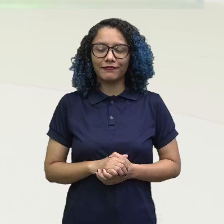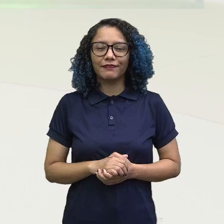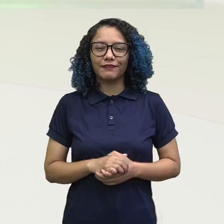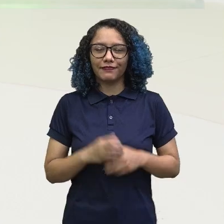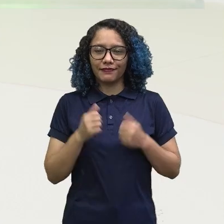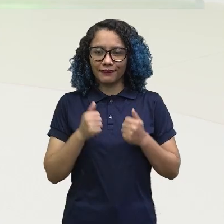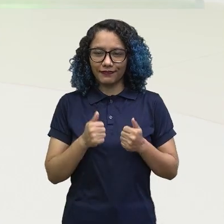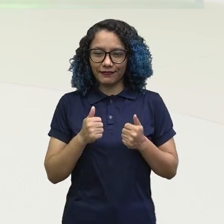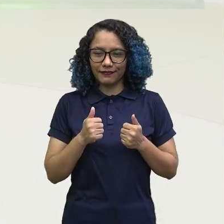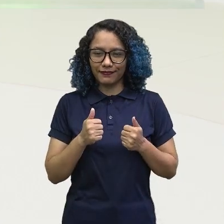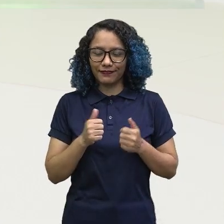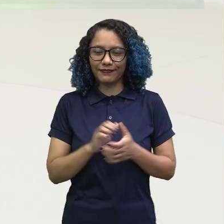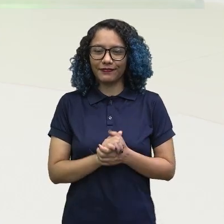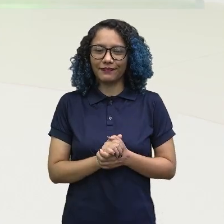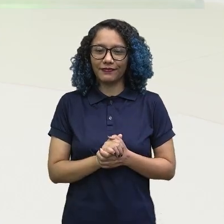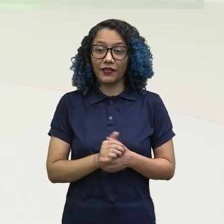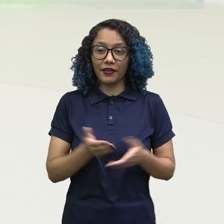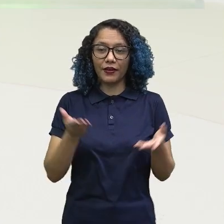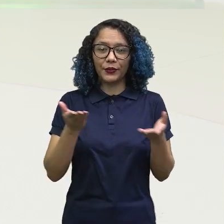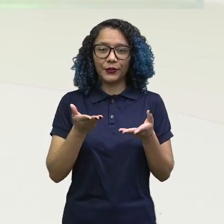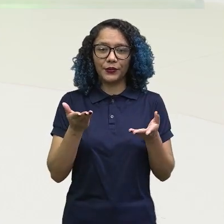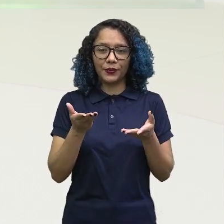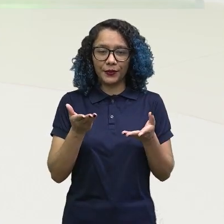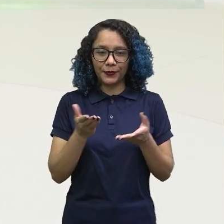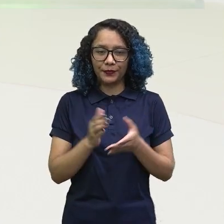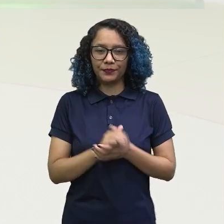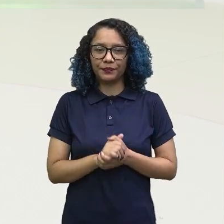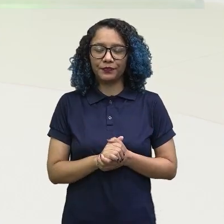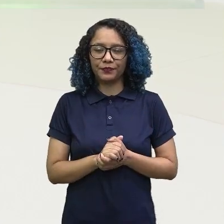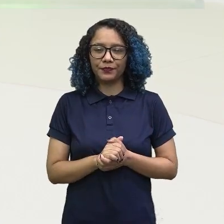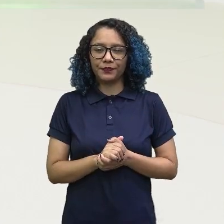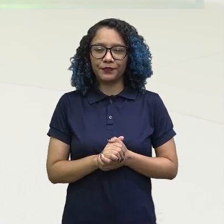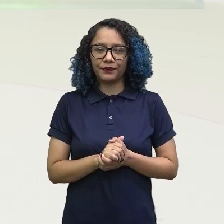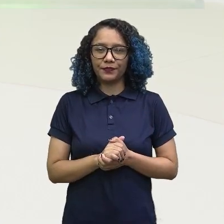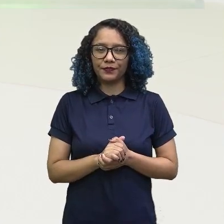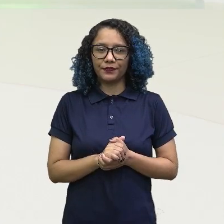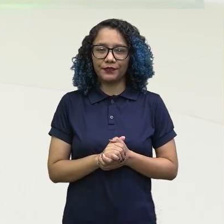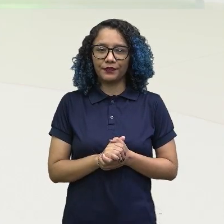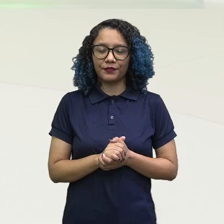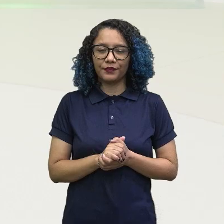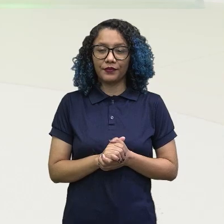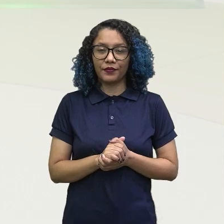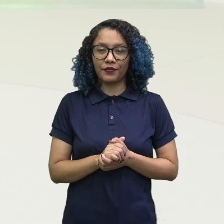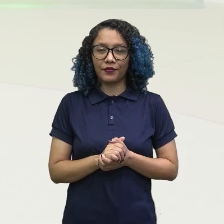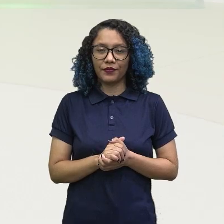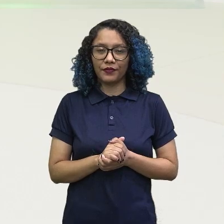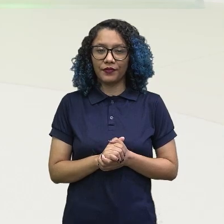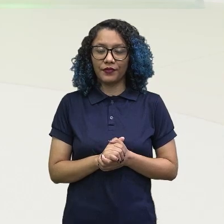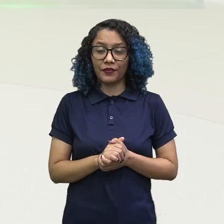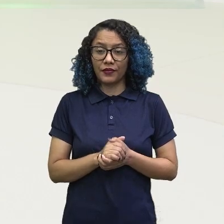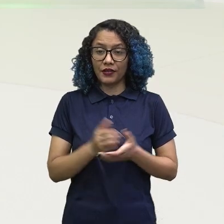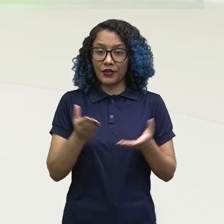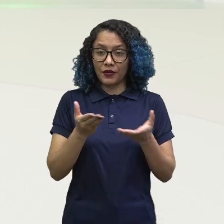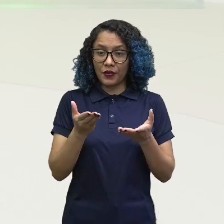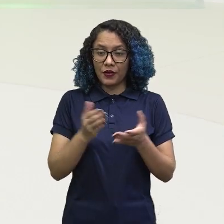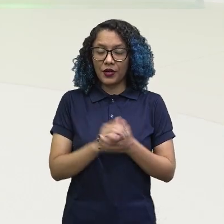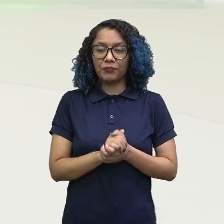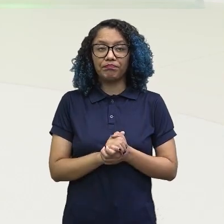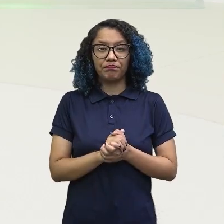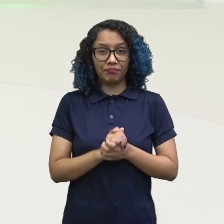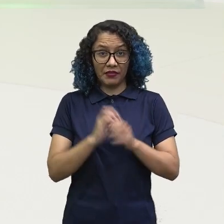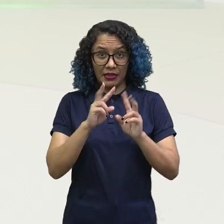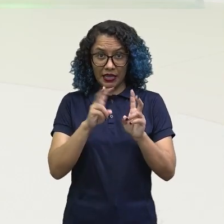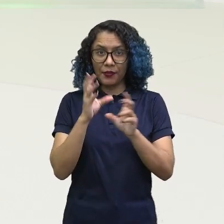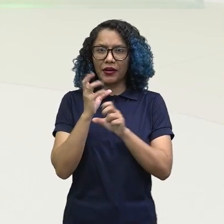Muito bem, pessoal. E agora que nós já sabemos que vamos falar nossa